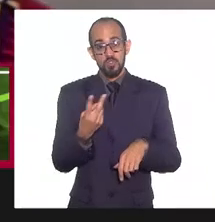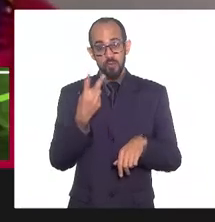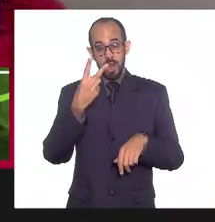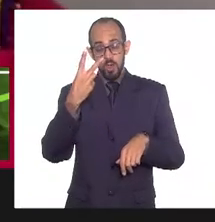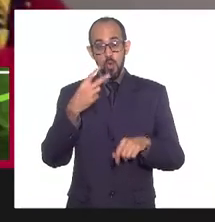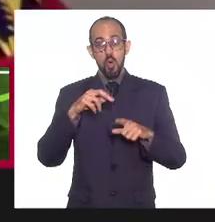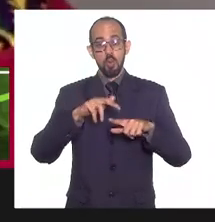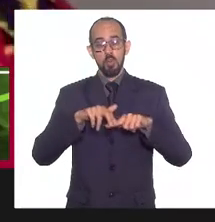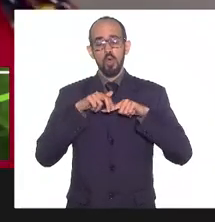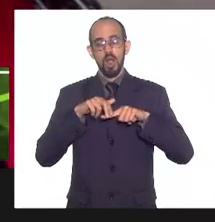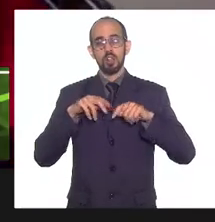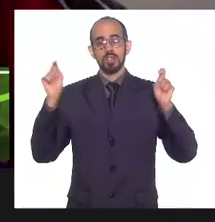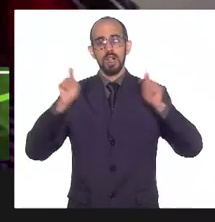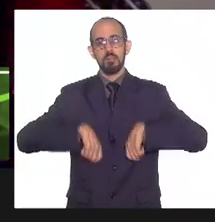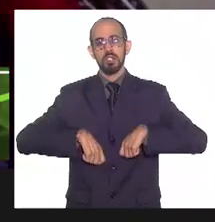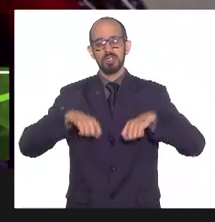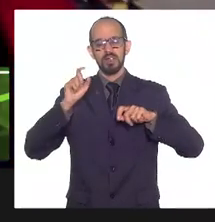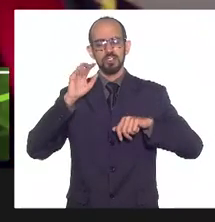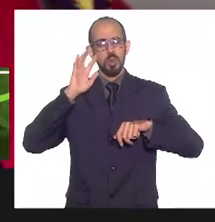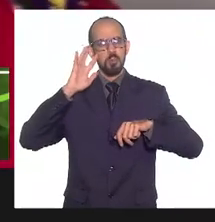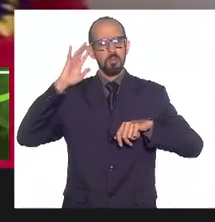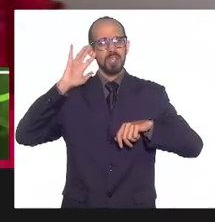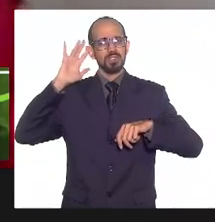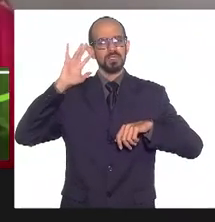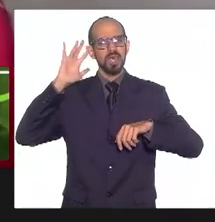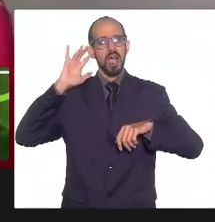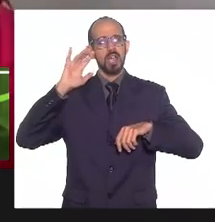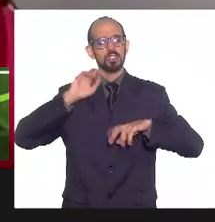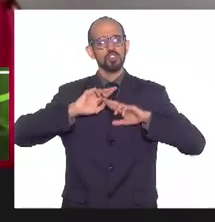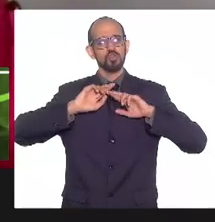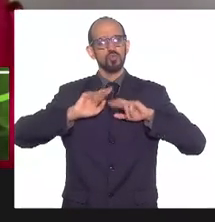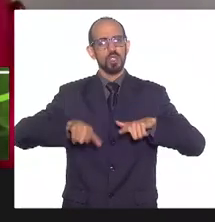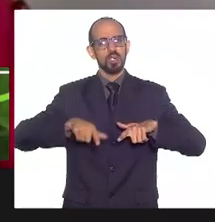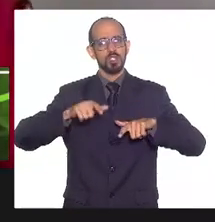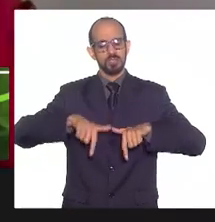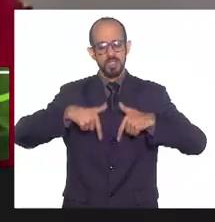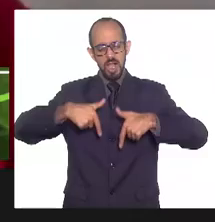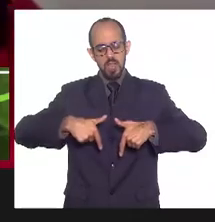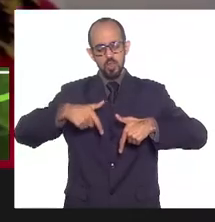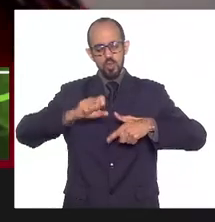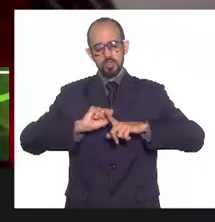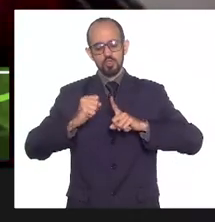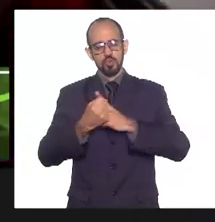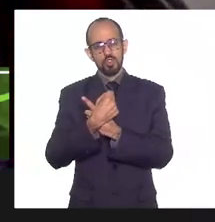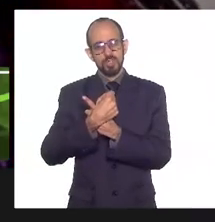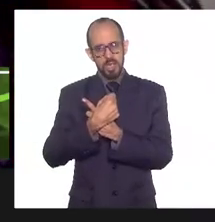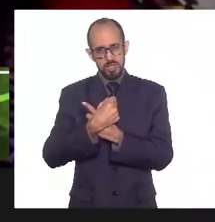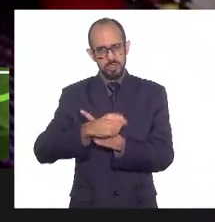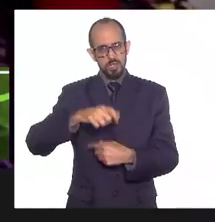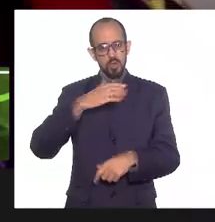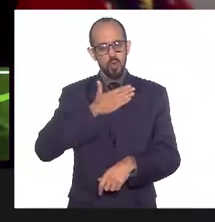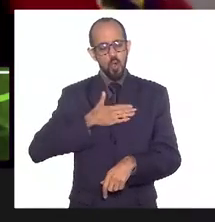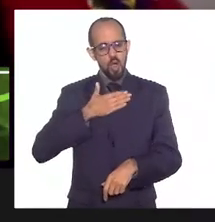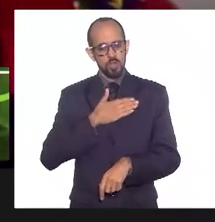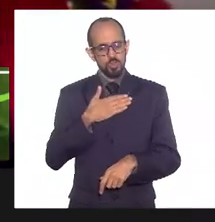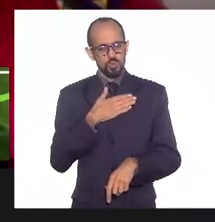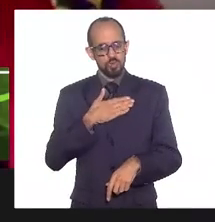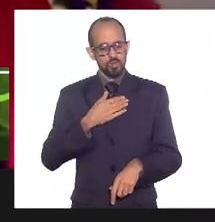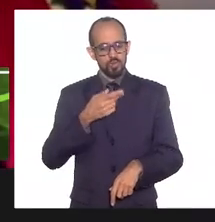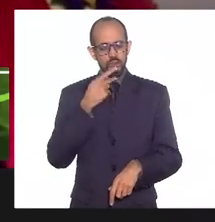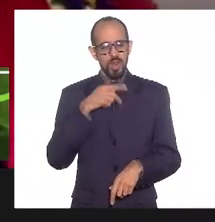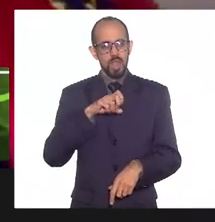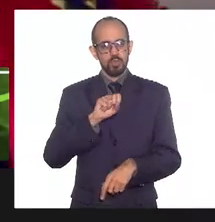pela capacidade de pensar a partir de diferentes atores sociais gosto muito de rememorar nesses casos Solano